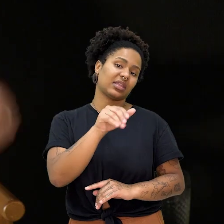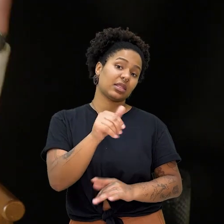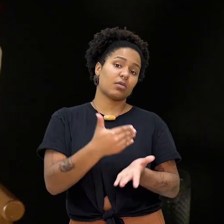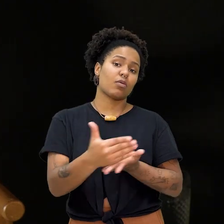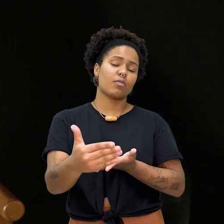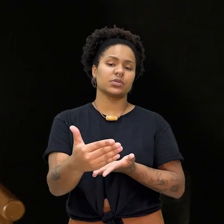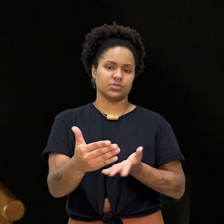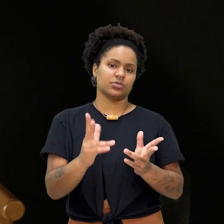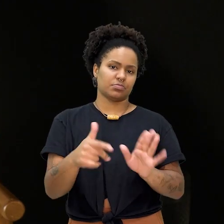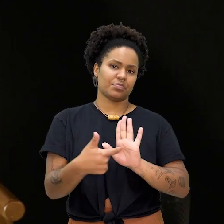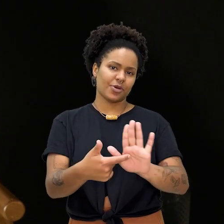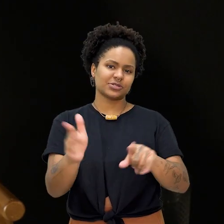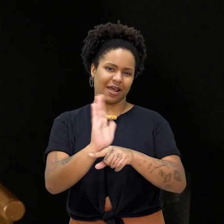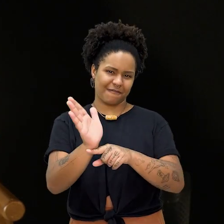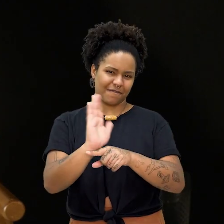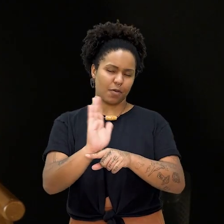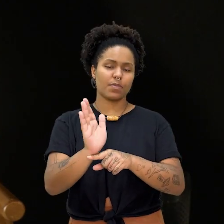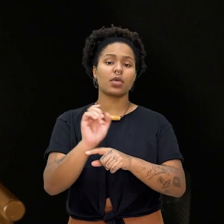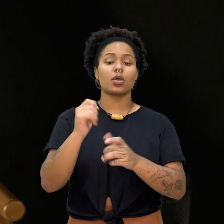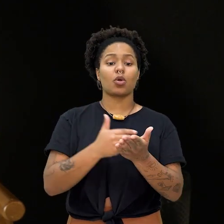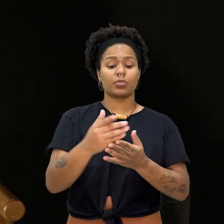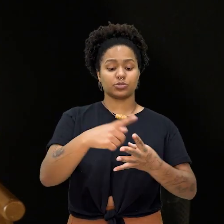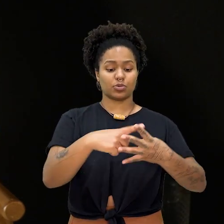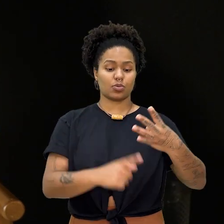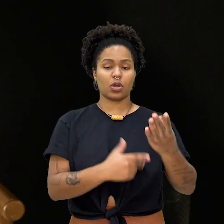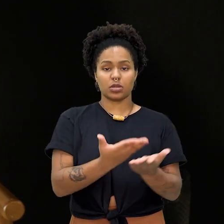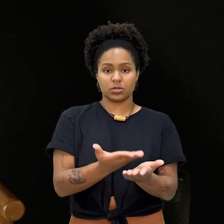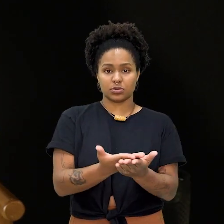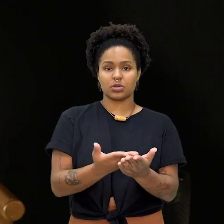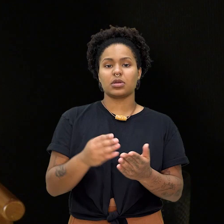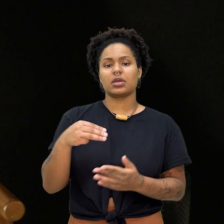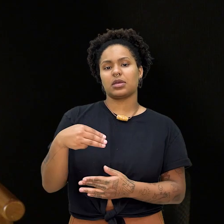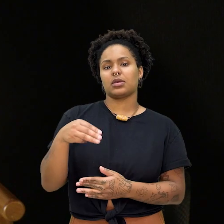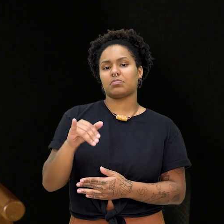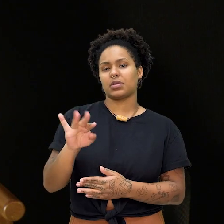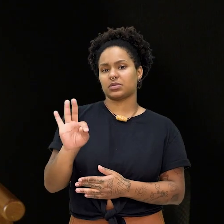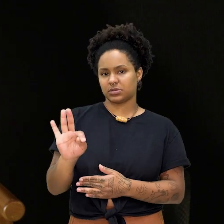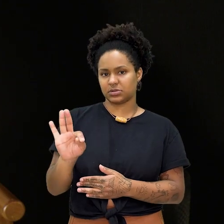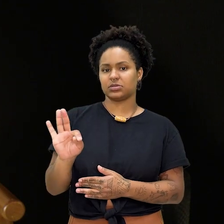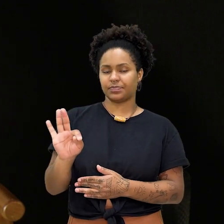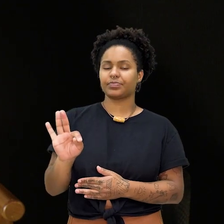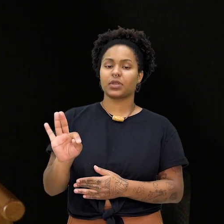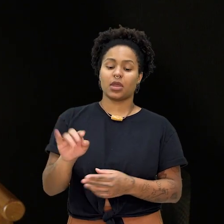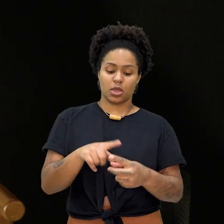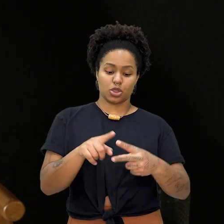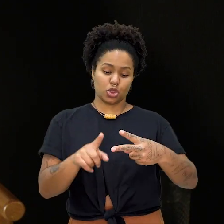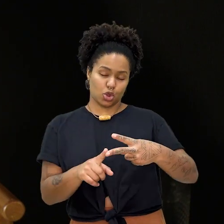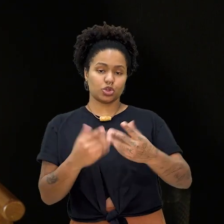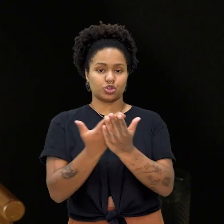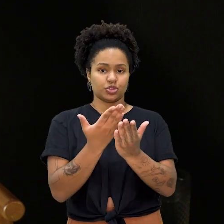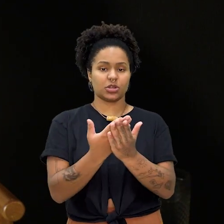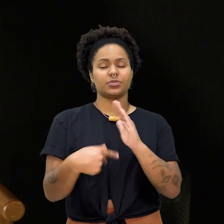começou, como bem aparece no filme, com 4 estudantes, 2 do MIT e 2 de Harvard,